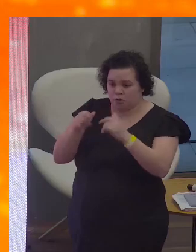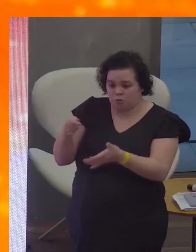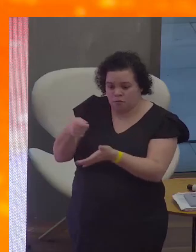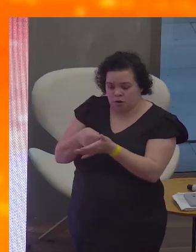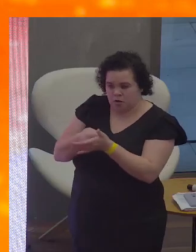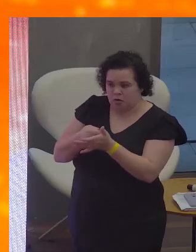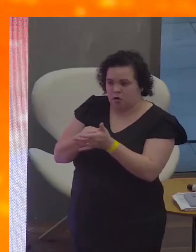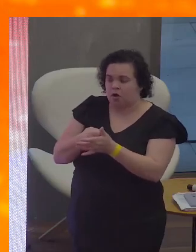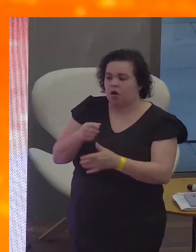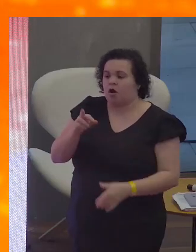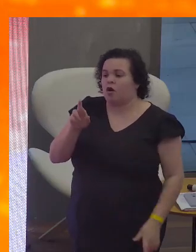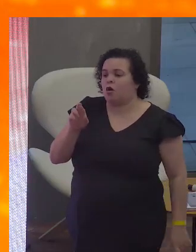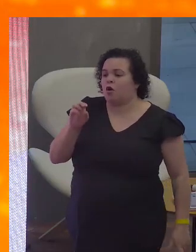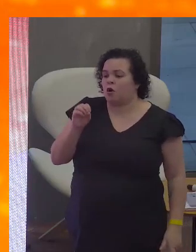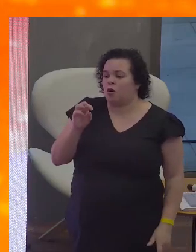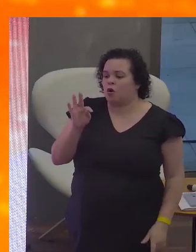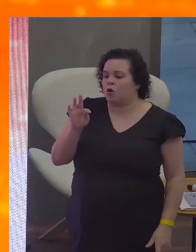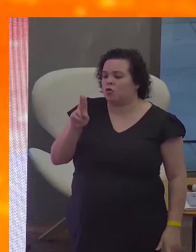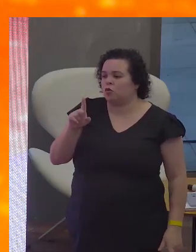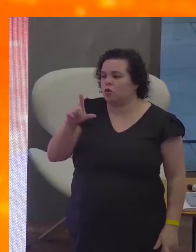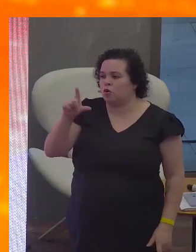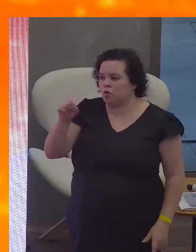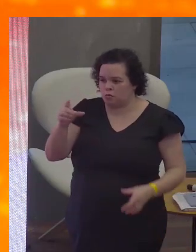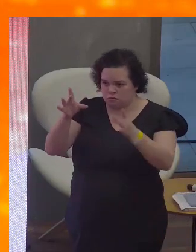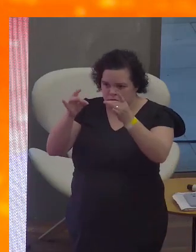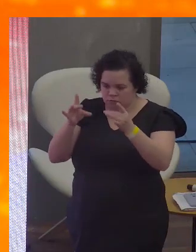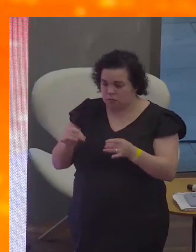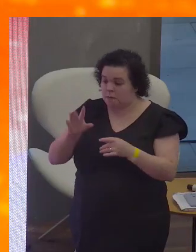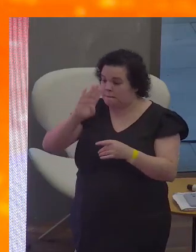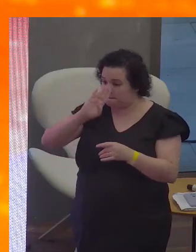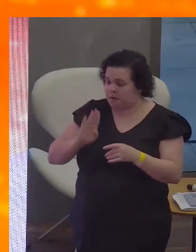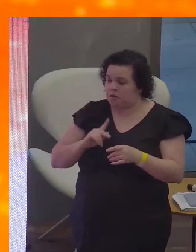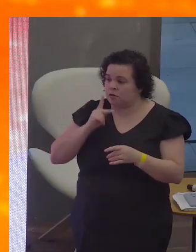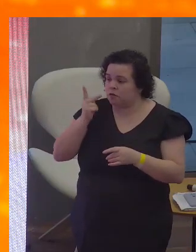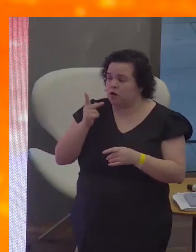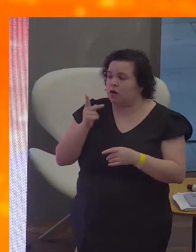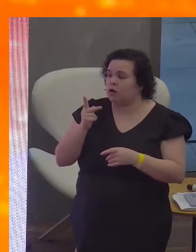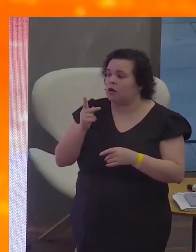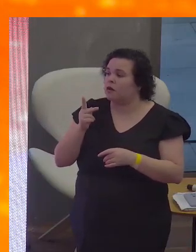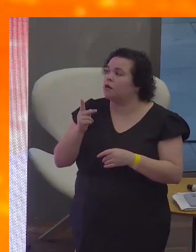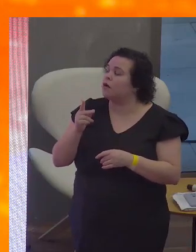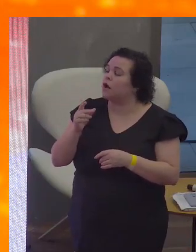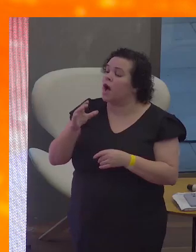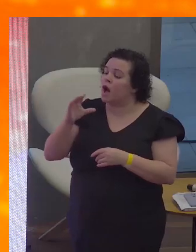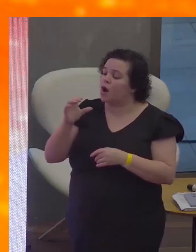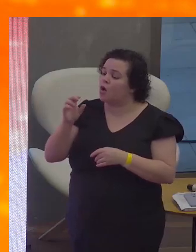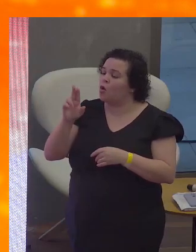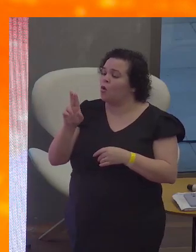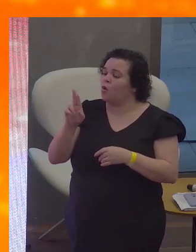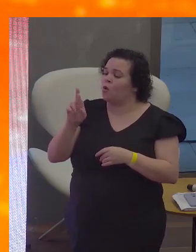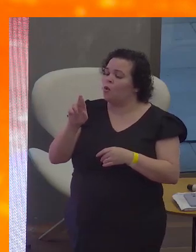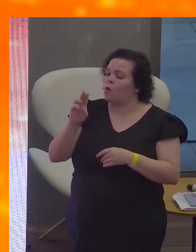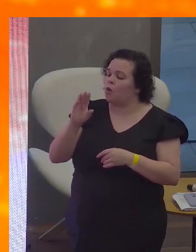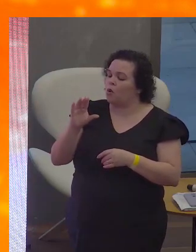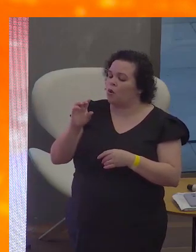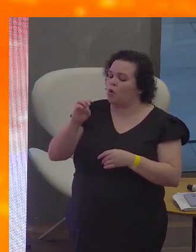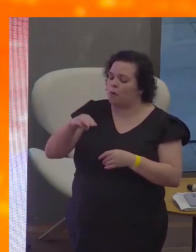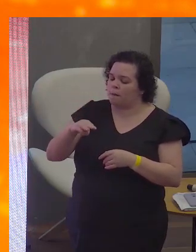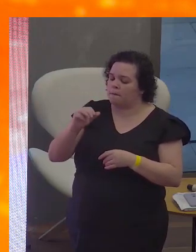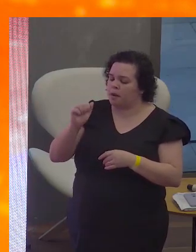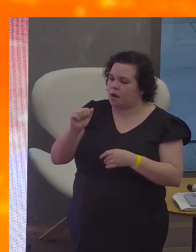e limite de uso de alegações, no Brasil, ele fala exatamente isso. Você pega a cúrcuma, qual é a dose que ela